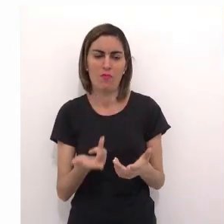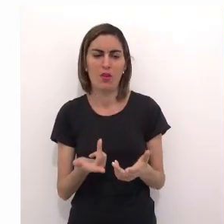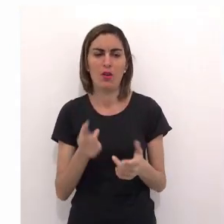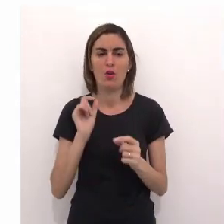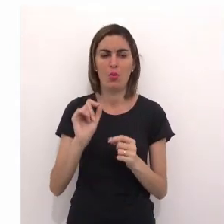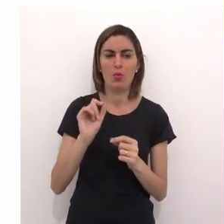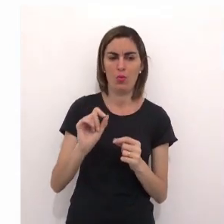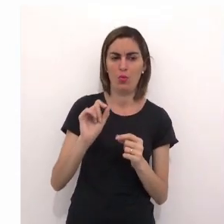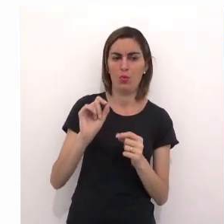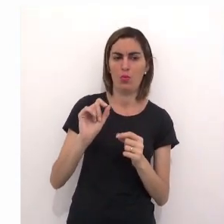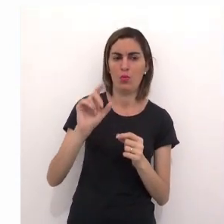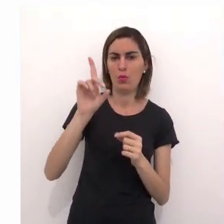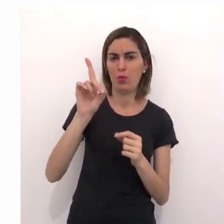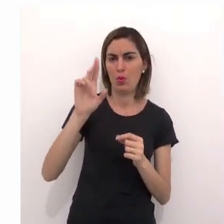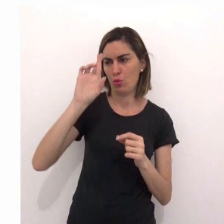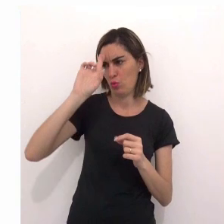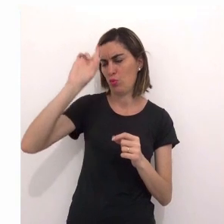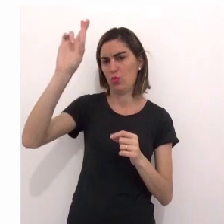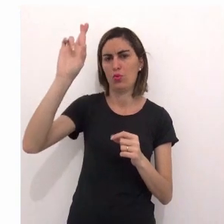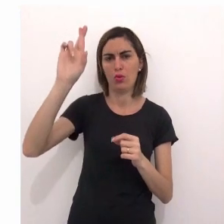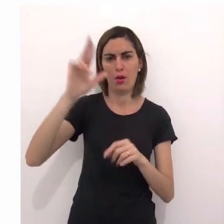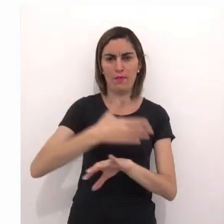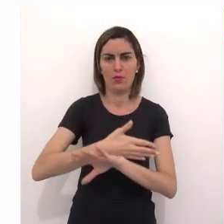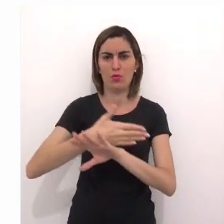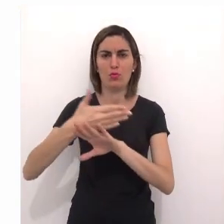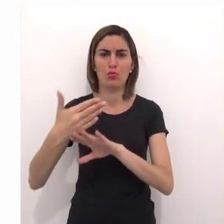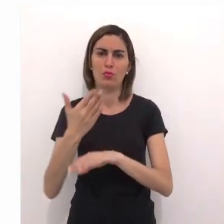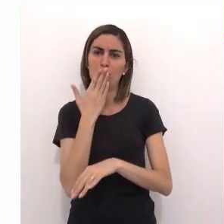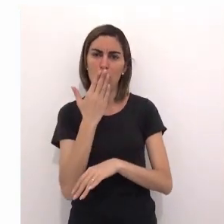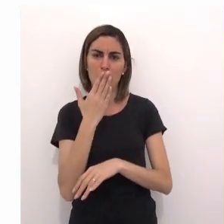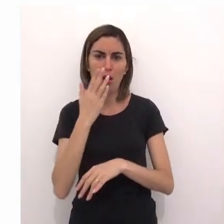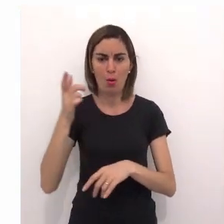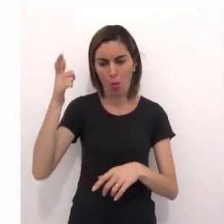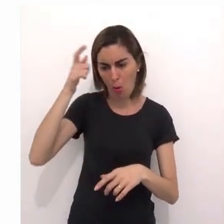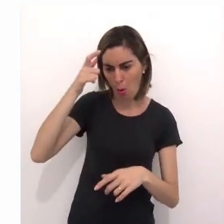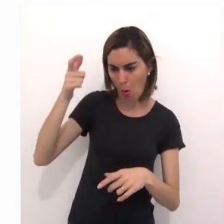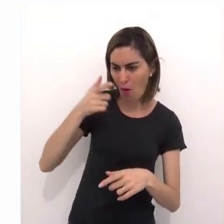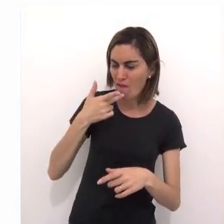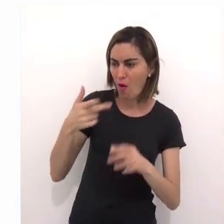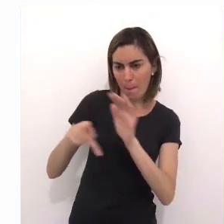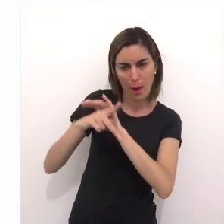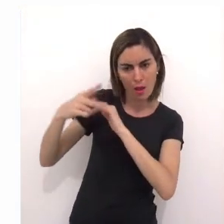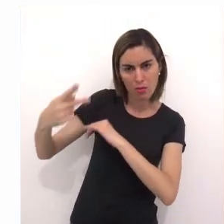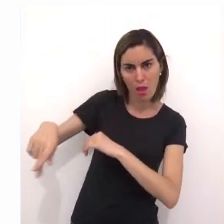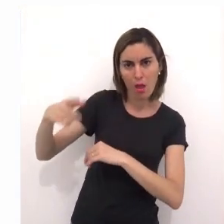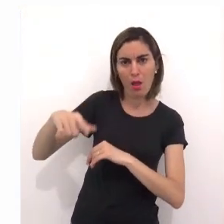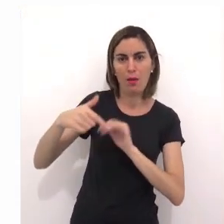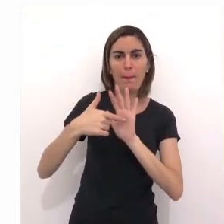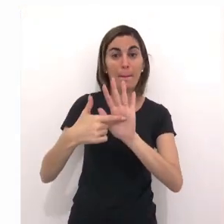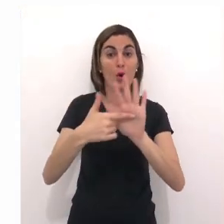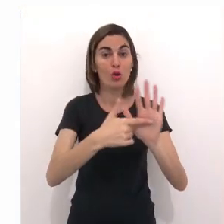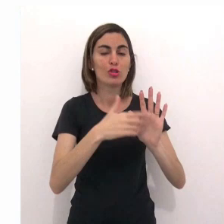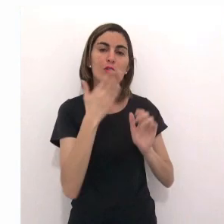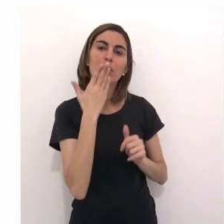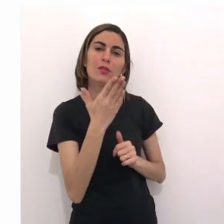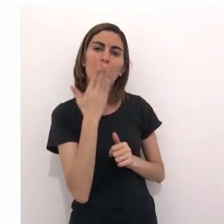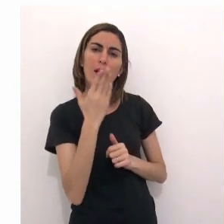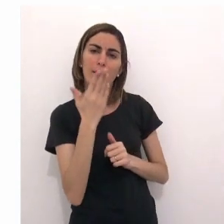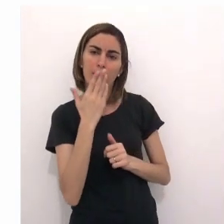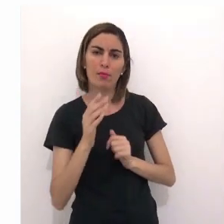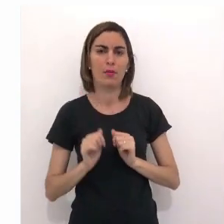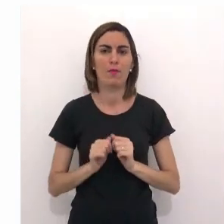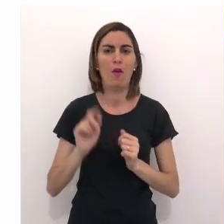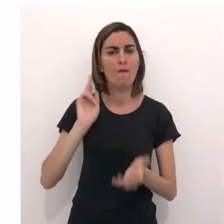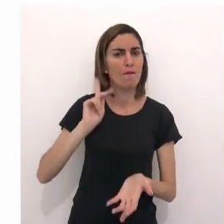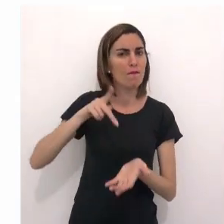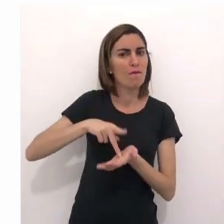os chefes e os costumes indígenas, mostrando para os nativos que o